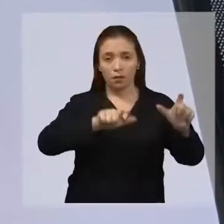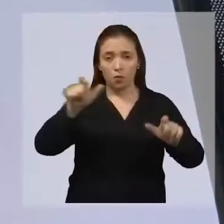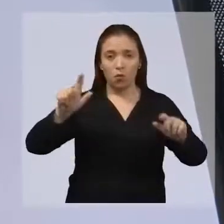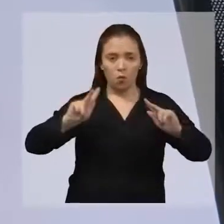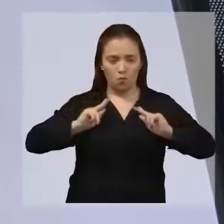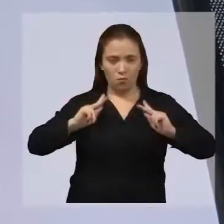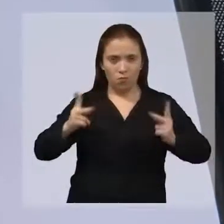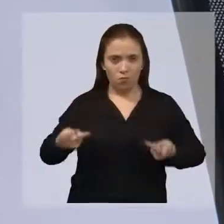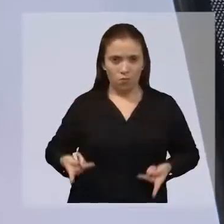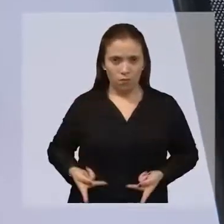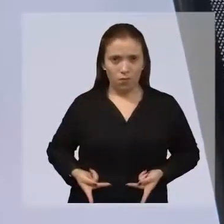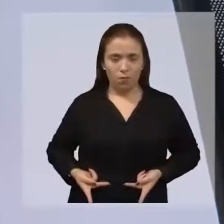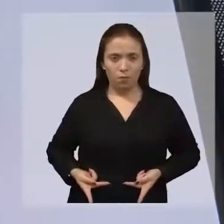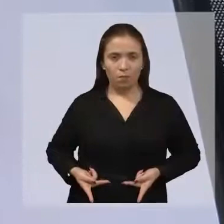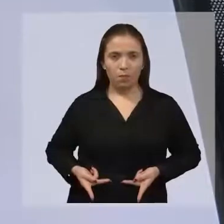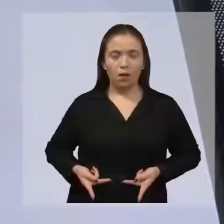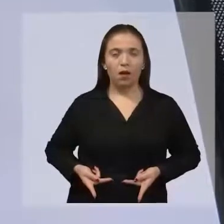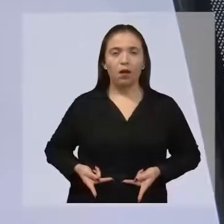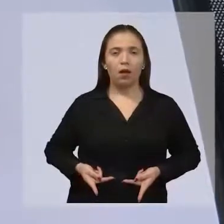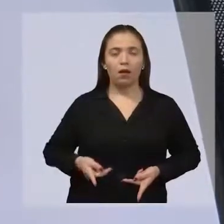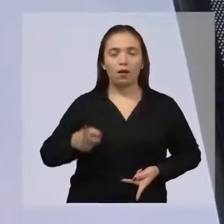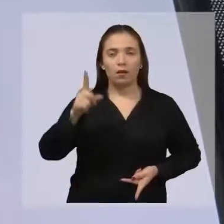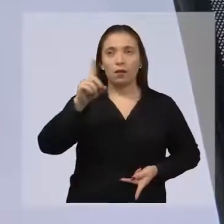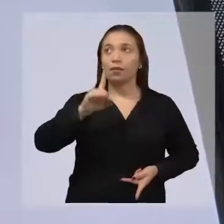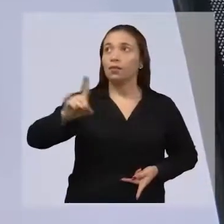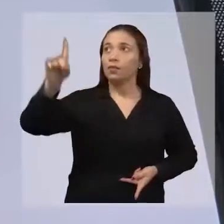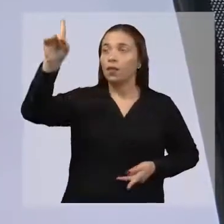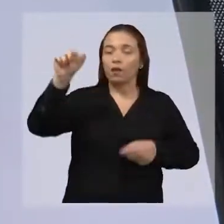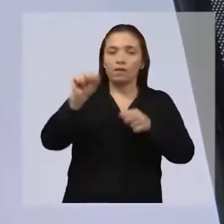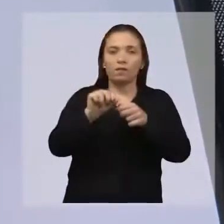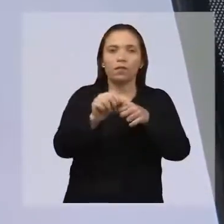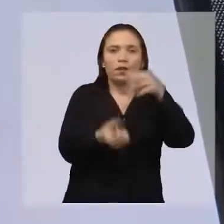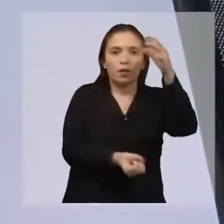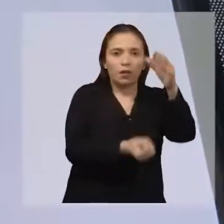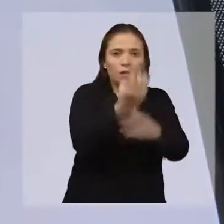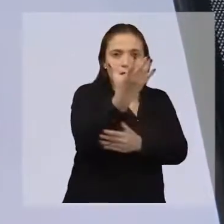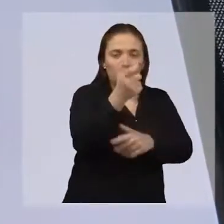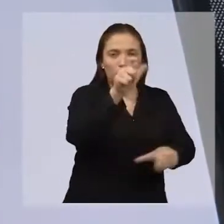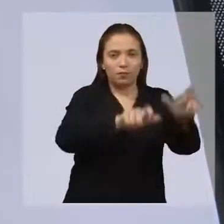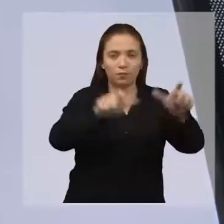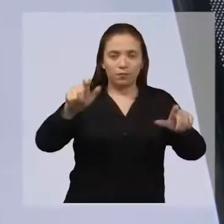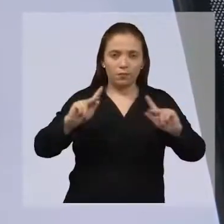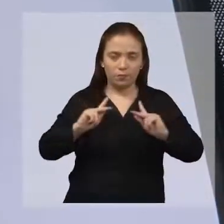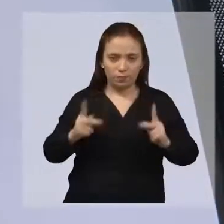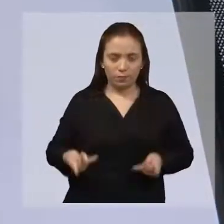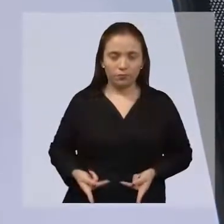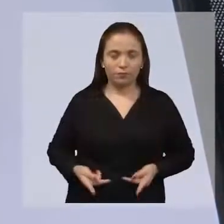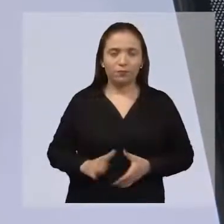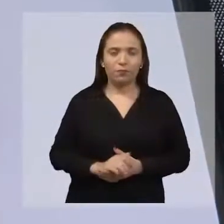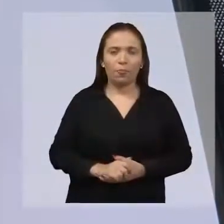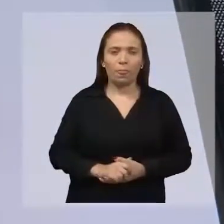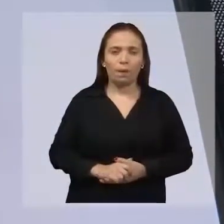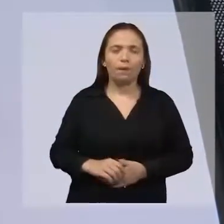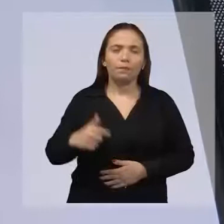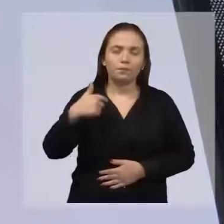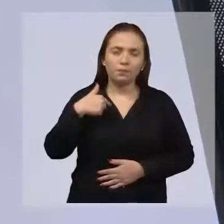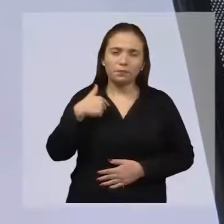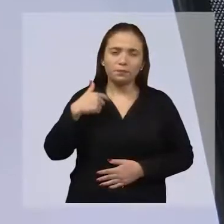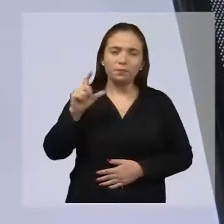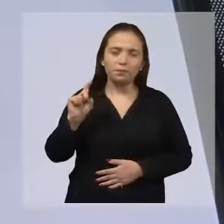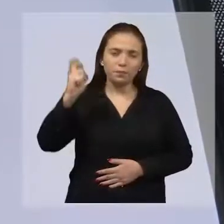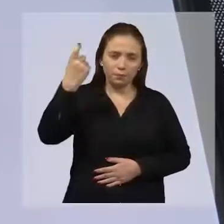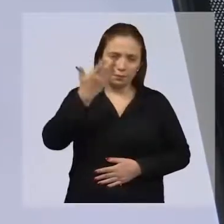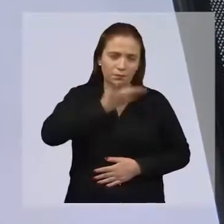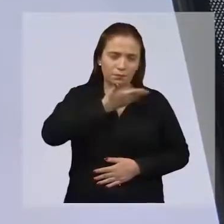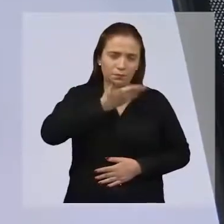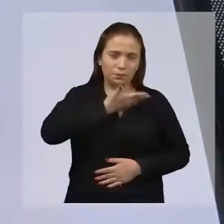da divindade. Ora, eu tive um grande amigo juiz, que ele, trazendo o que ele disse